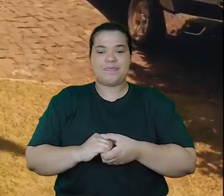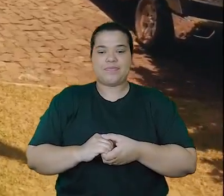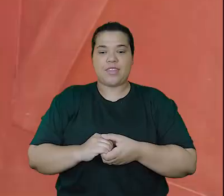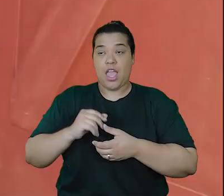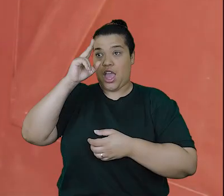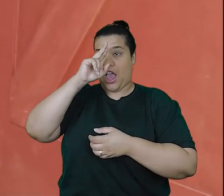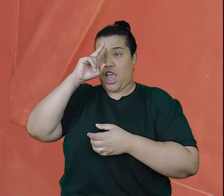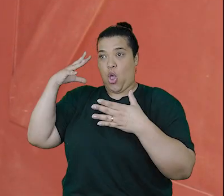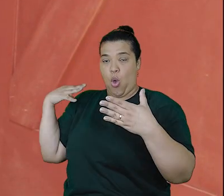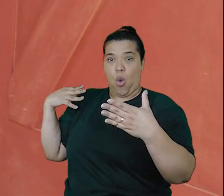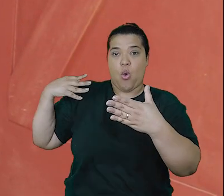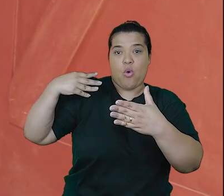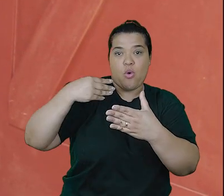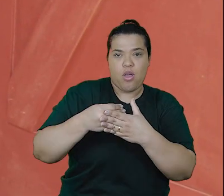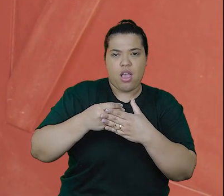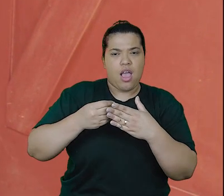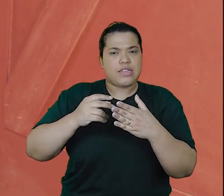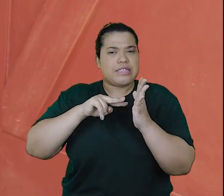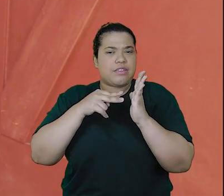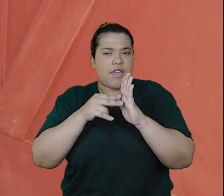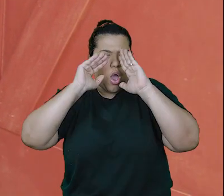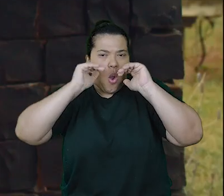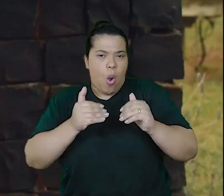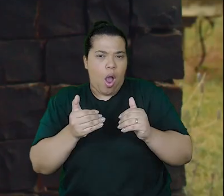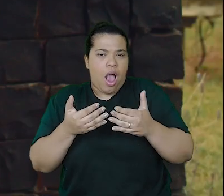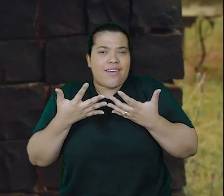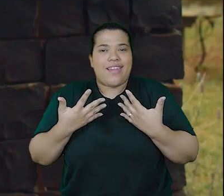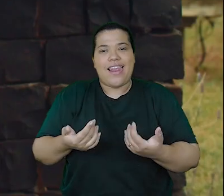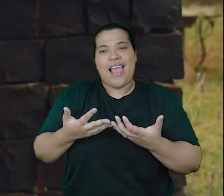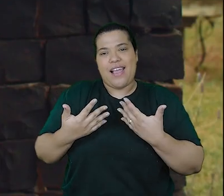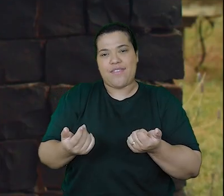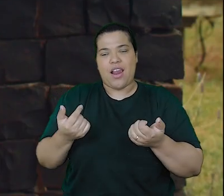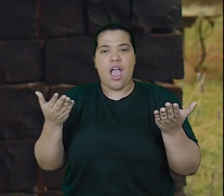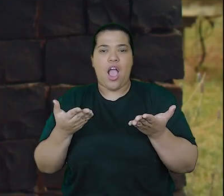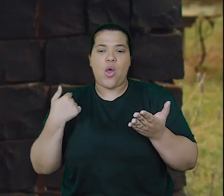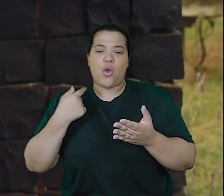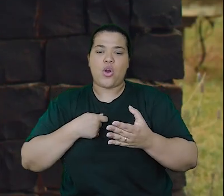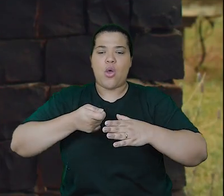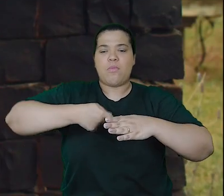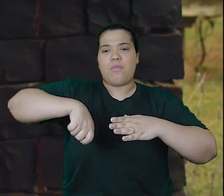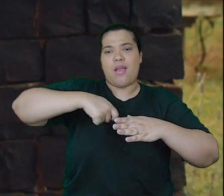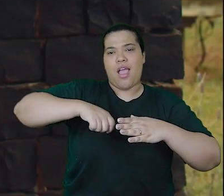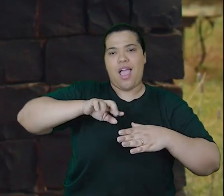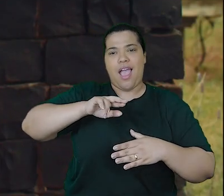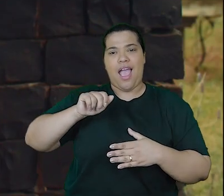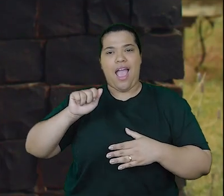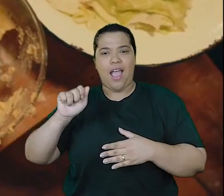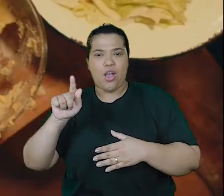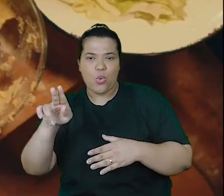Resgatar a história é honrar vivendo mais leve, é honrar podendo agora fazer o ragu de salame com a